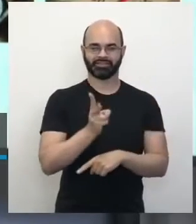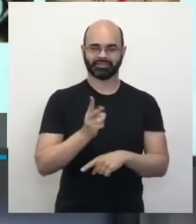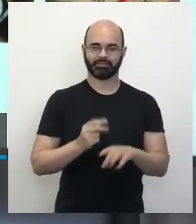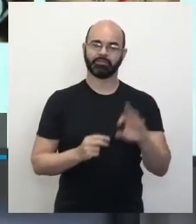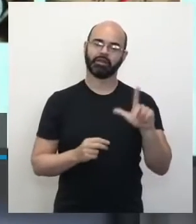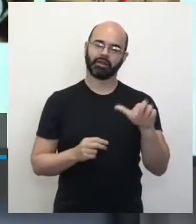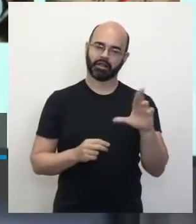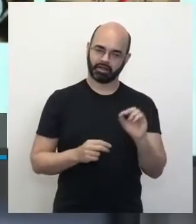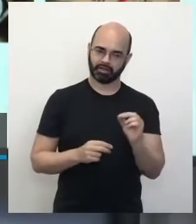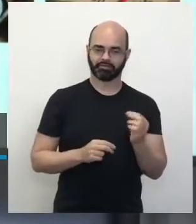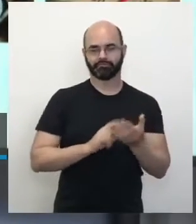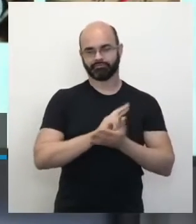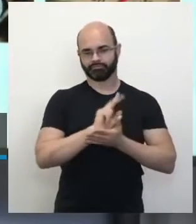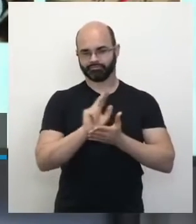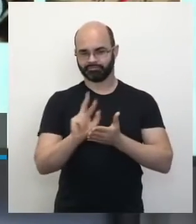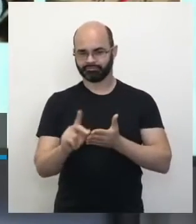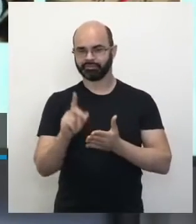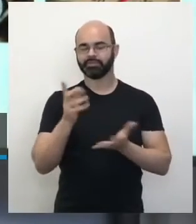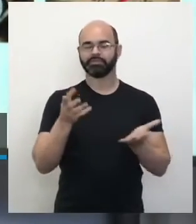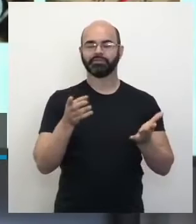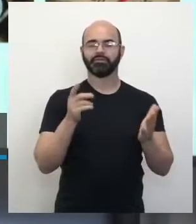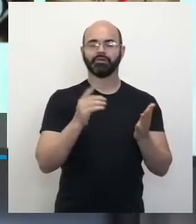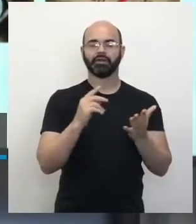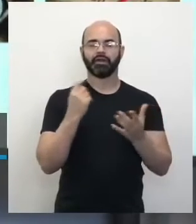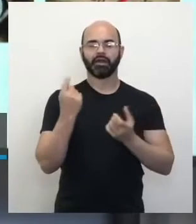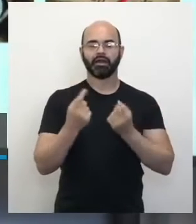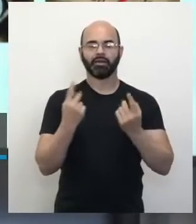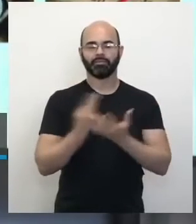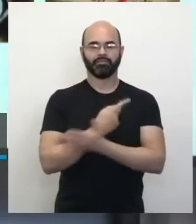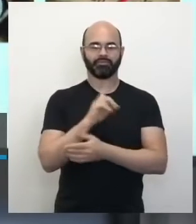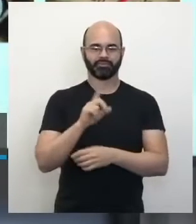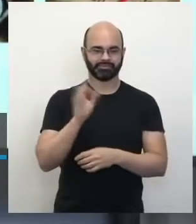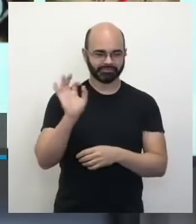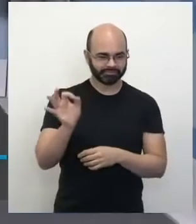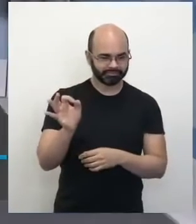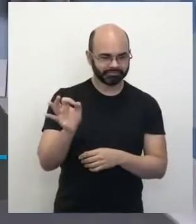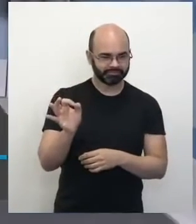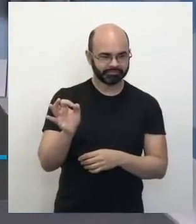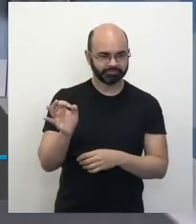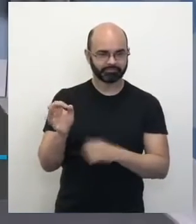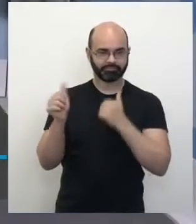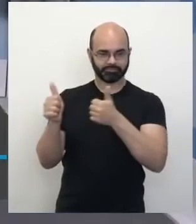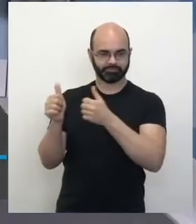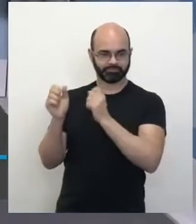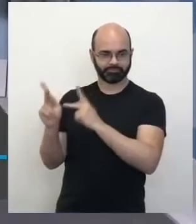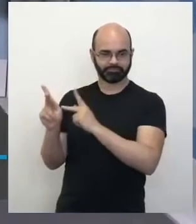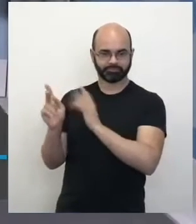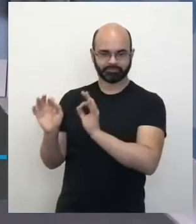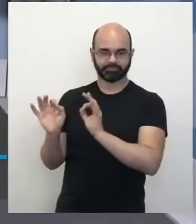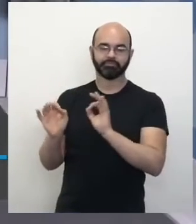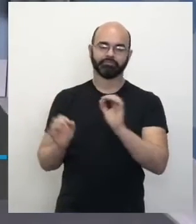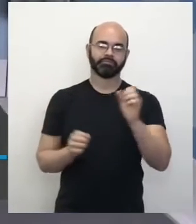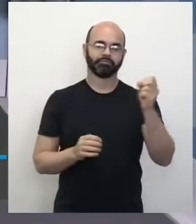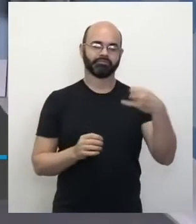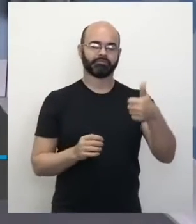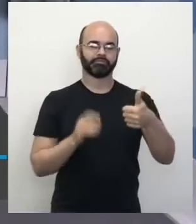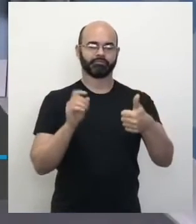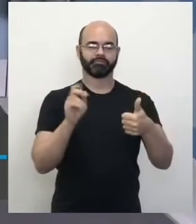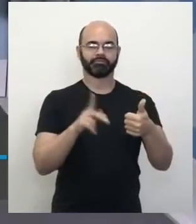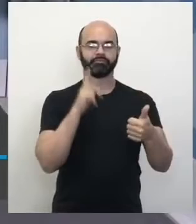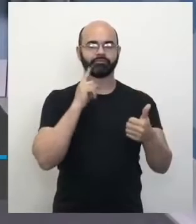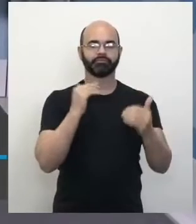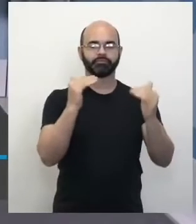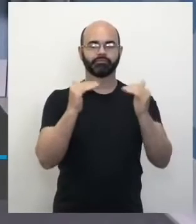Claro, tem as suas exceções, mas na maioria das vezes é o que vai acontecer. Beleza? Isso mesmo, beleza. Muito bem. Eu estava falando de instrumentos de medição,